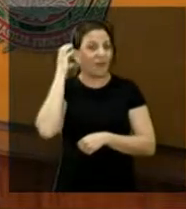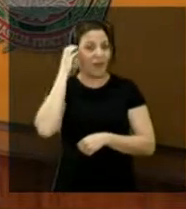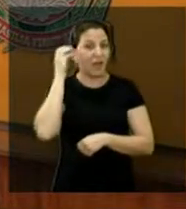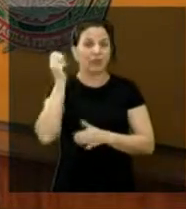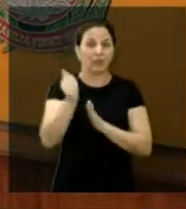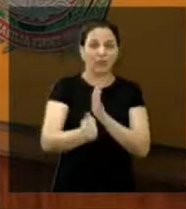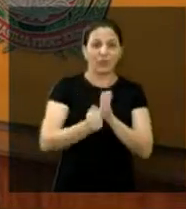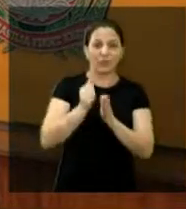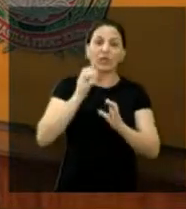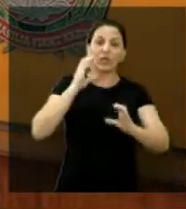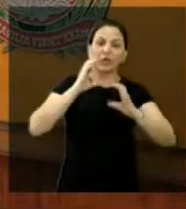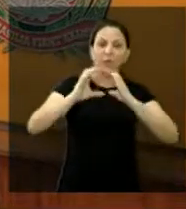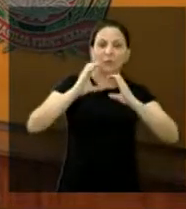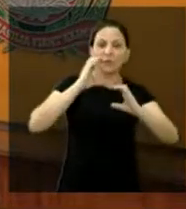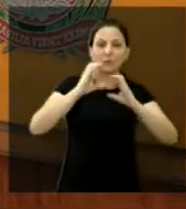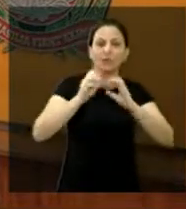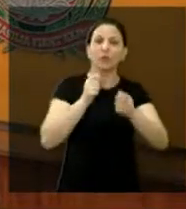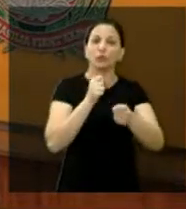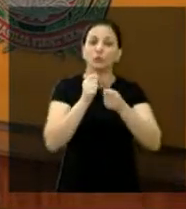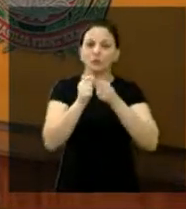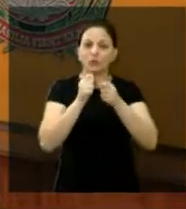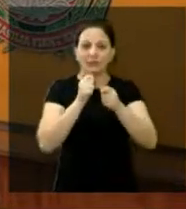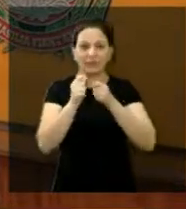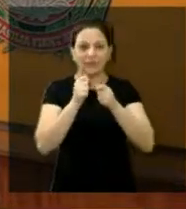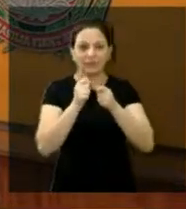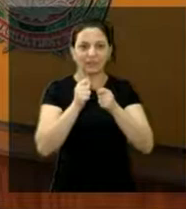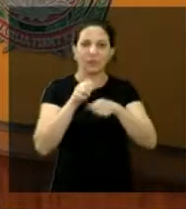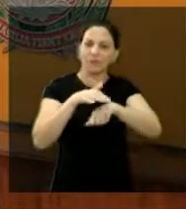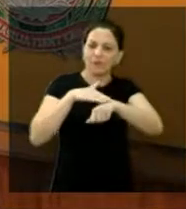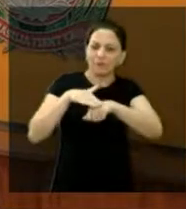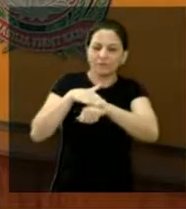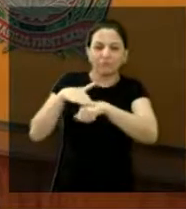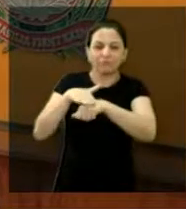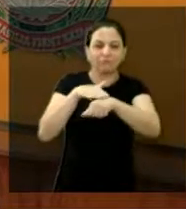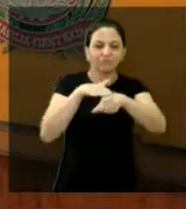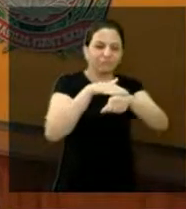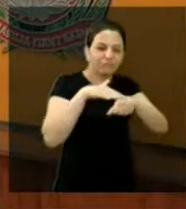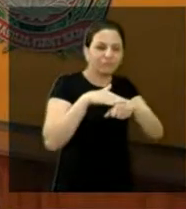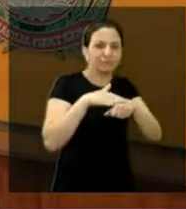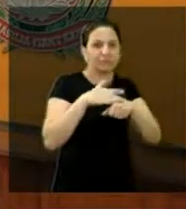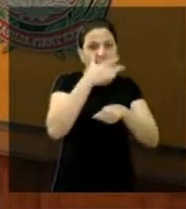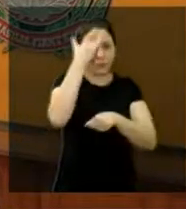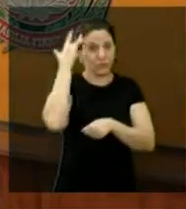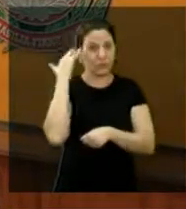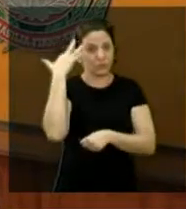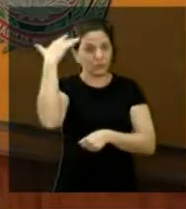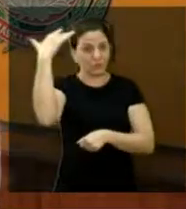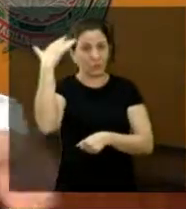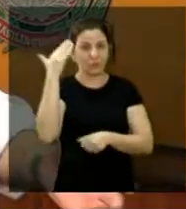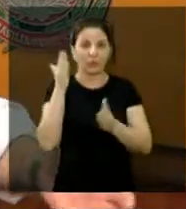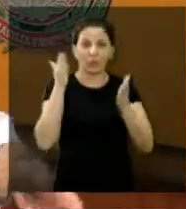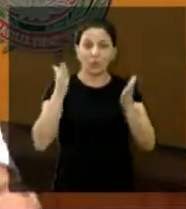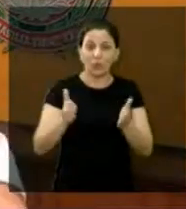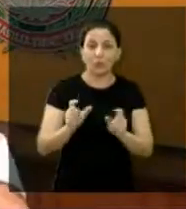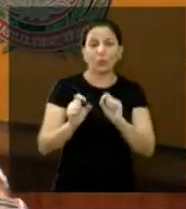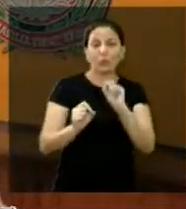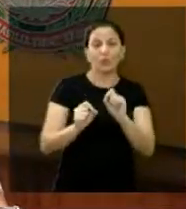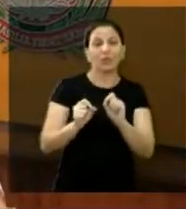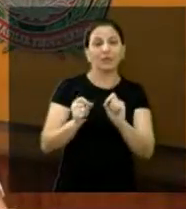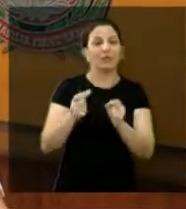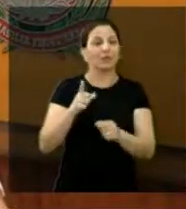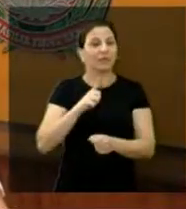da comunicação, do jornalismo. Conversamos com várias pessoas importantes e hoje, não menos